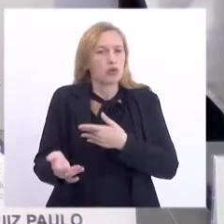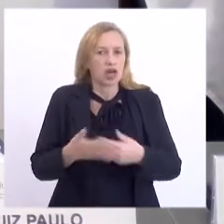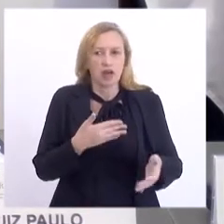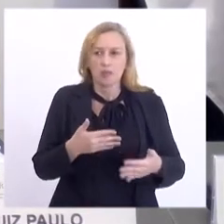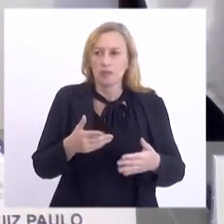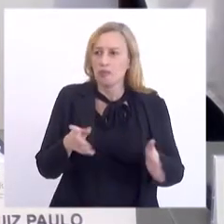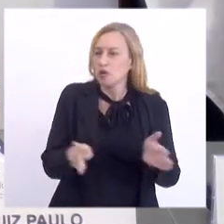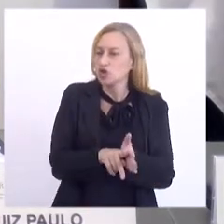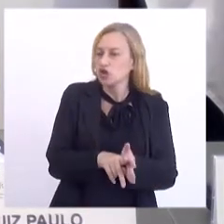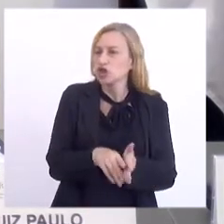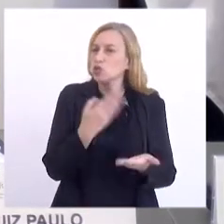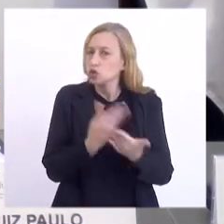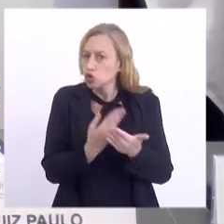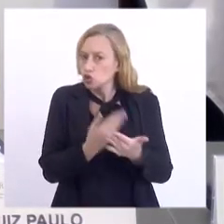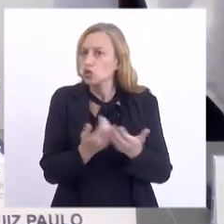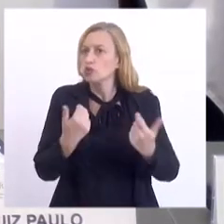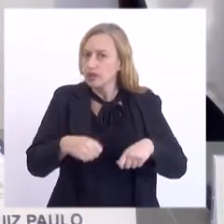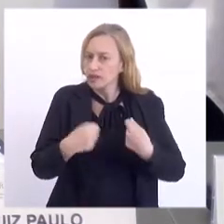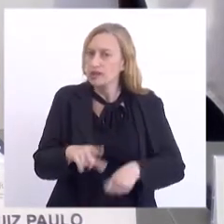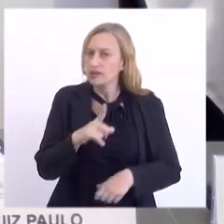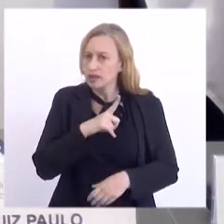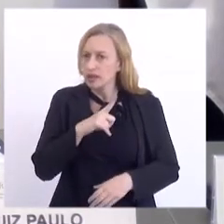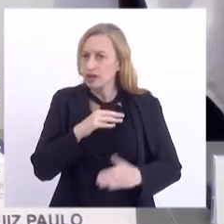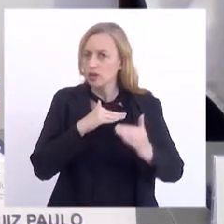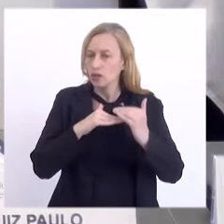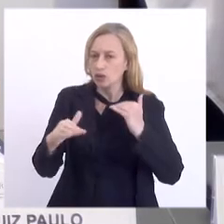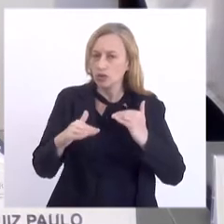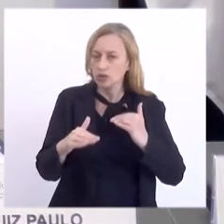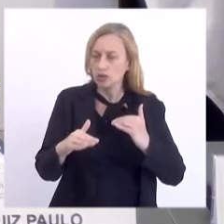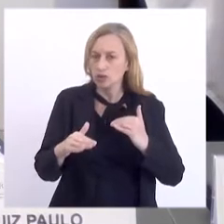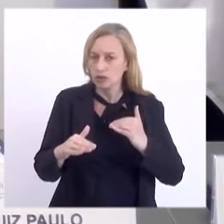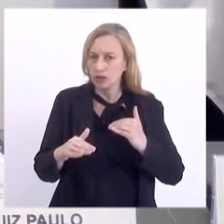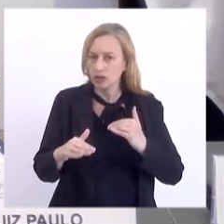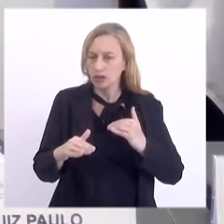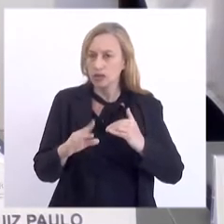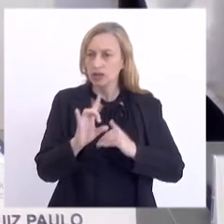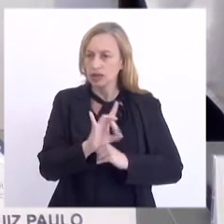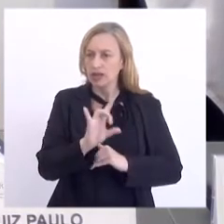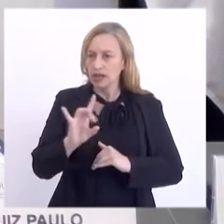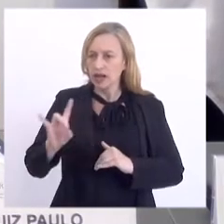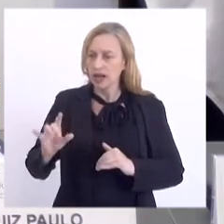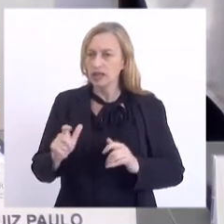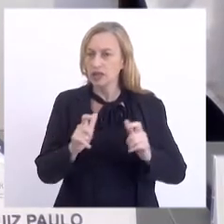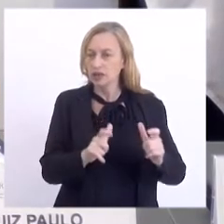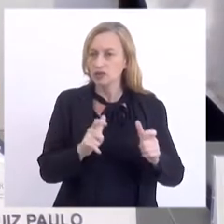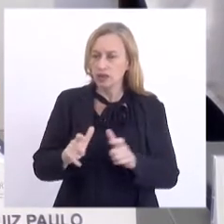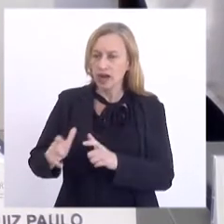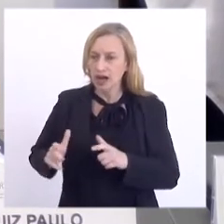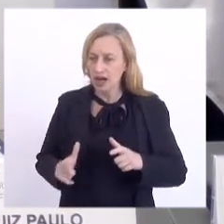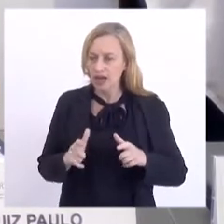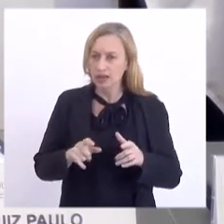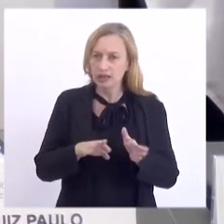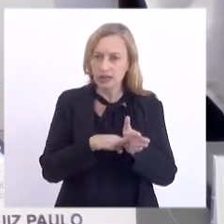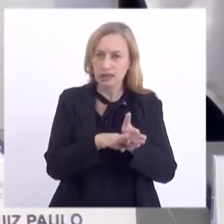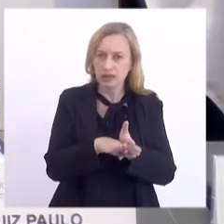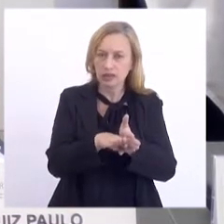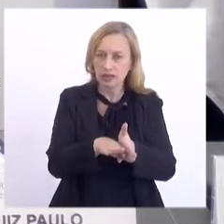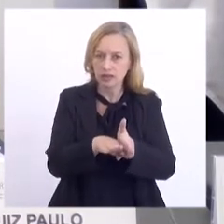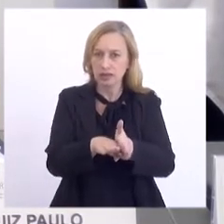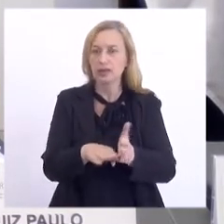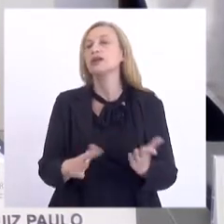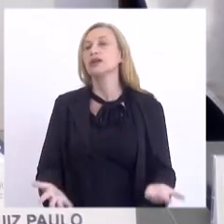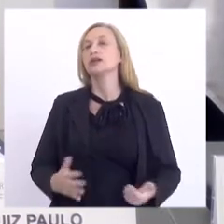projeto que viabiliza o meu metrô é o entre é só em cada Estação espaçamento entre as estações aí de seta